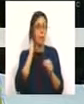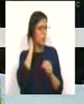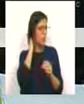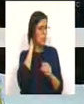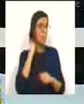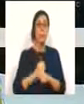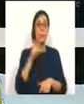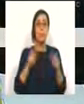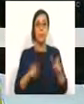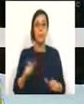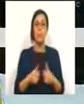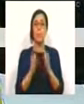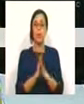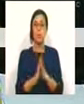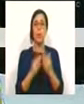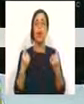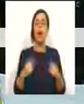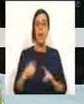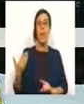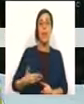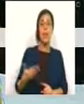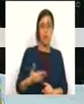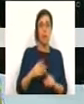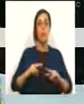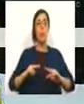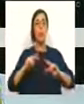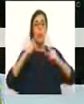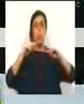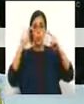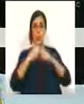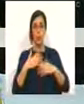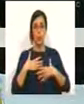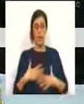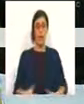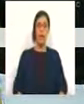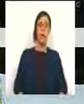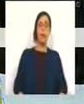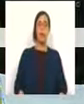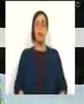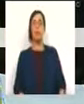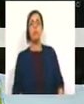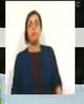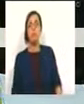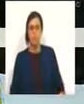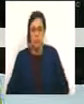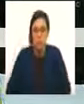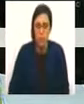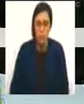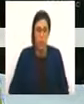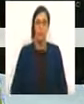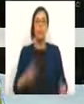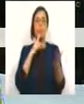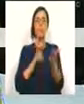trabalhadores que tenham direito à progressão na carreira vão receber efetivamente